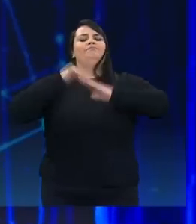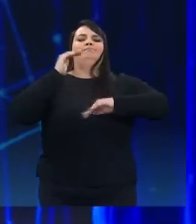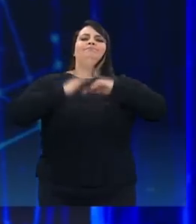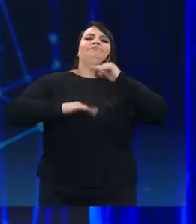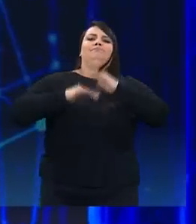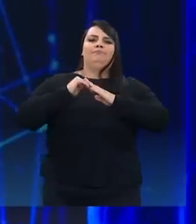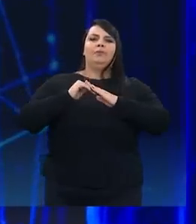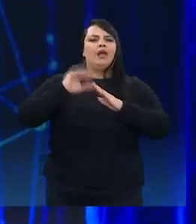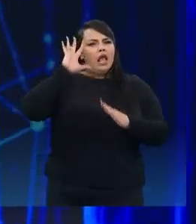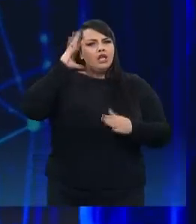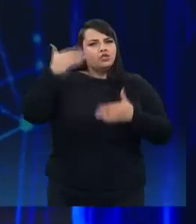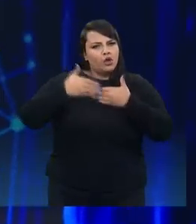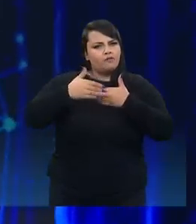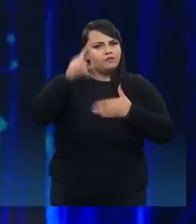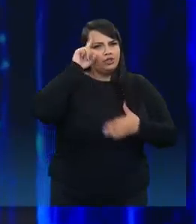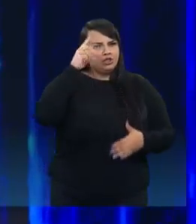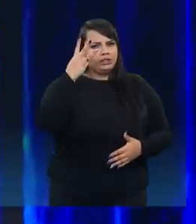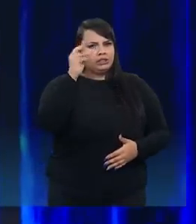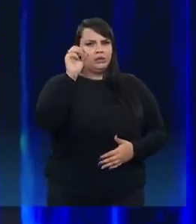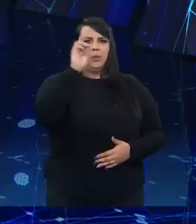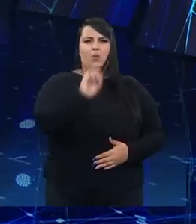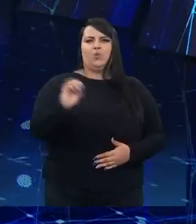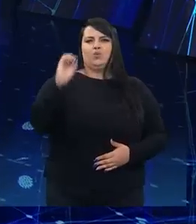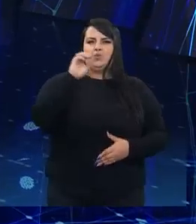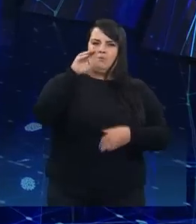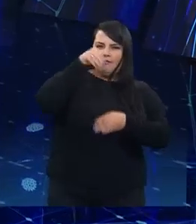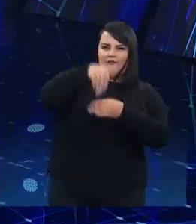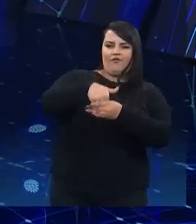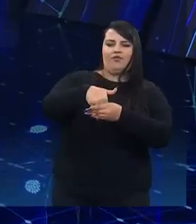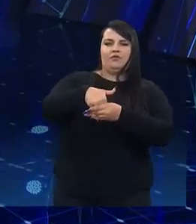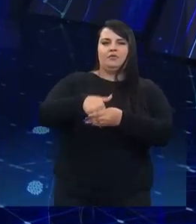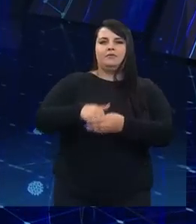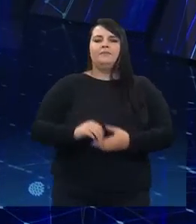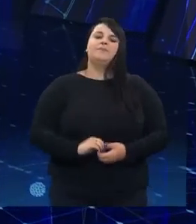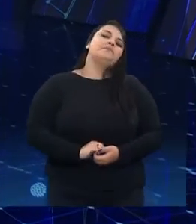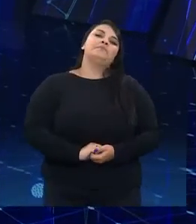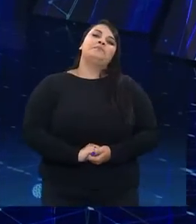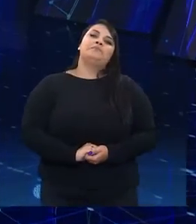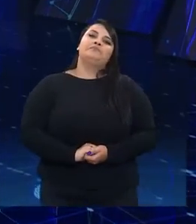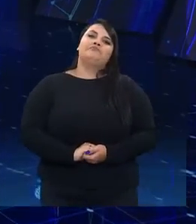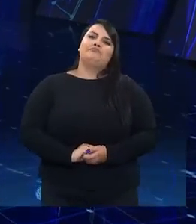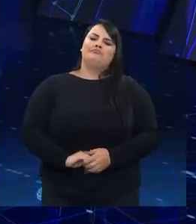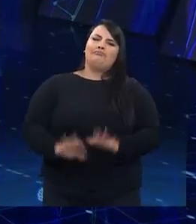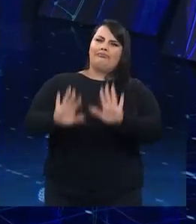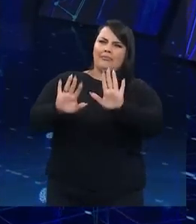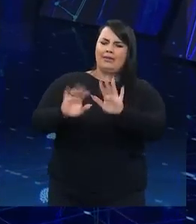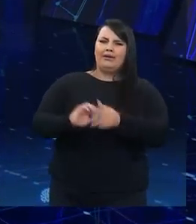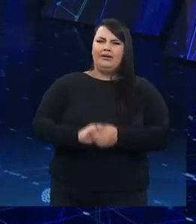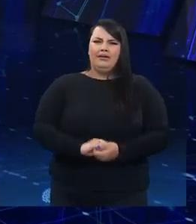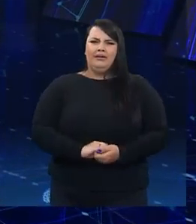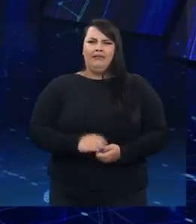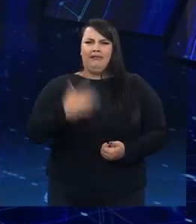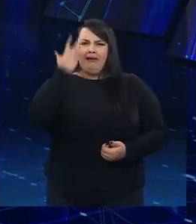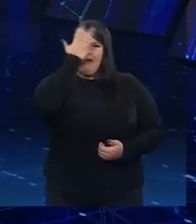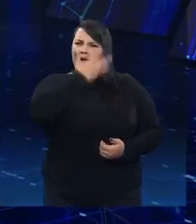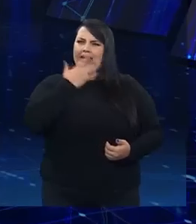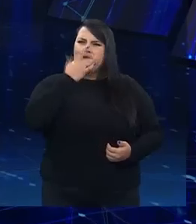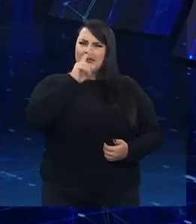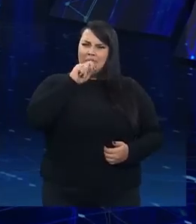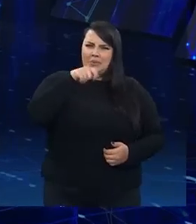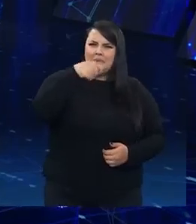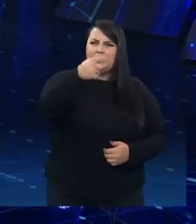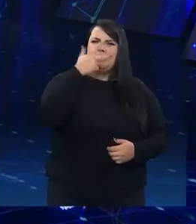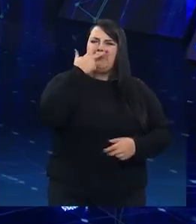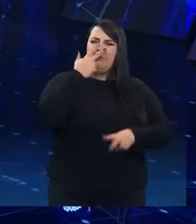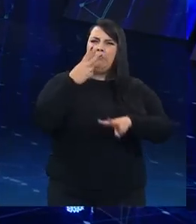no dia 30, se Deus quiser. Haddad, eu estou achando que você está preso ao passado, ao tempo que você foi ministro. Eu quero lhe lembrar que